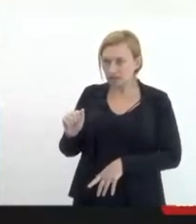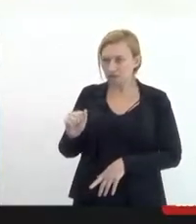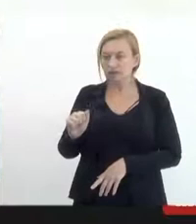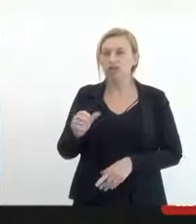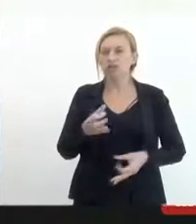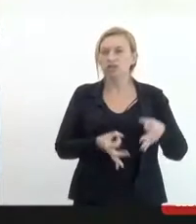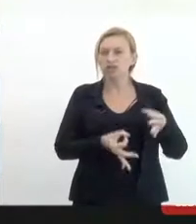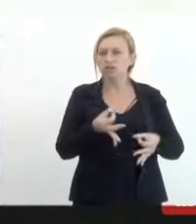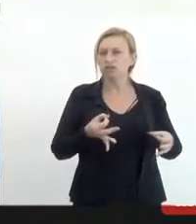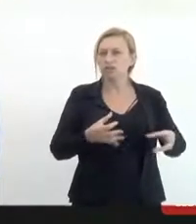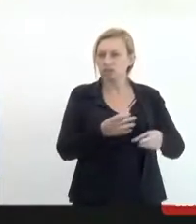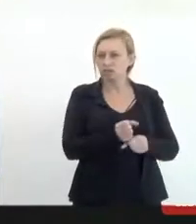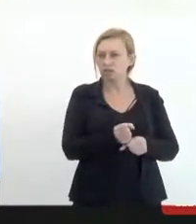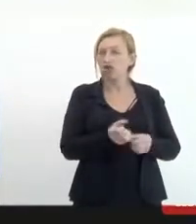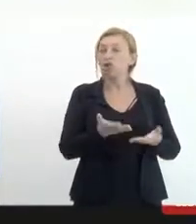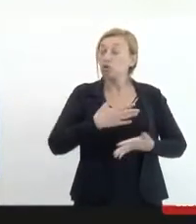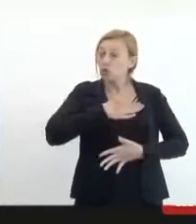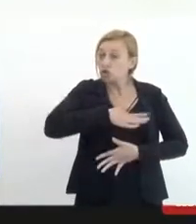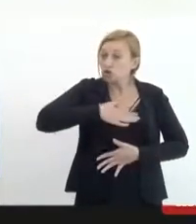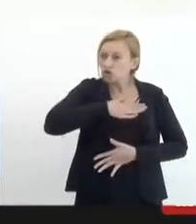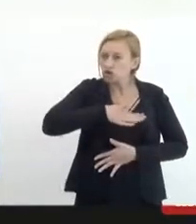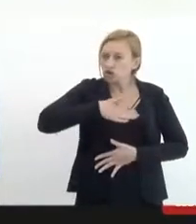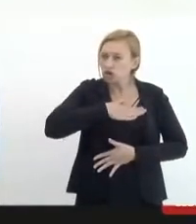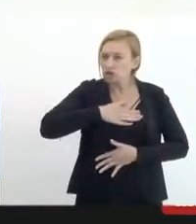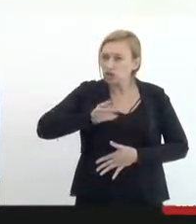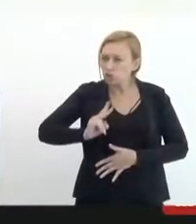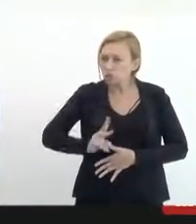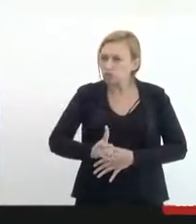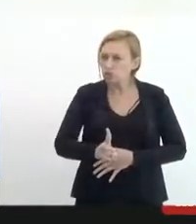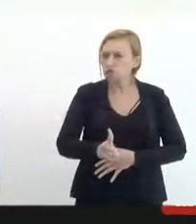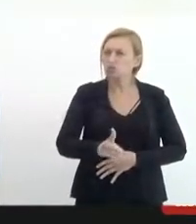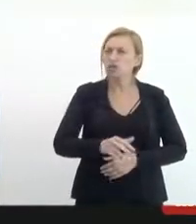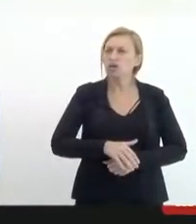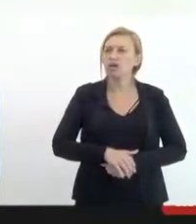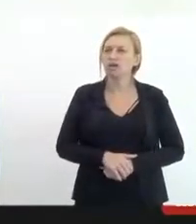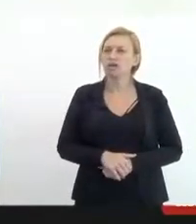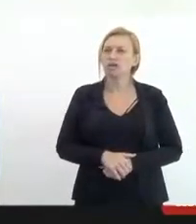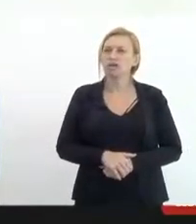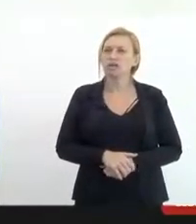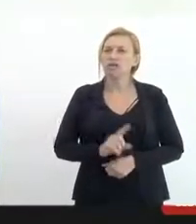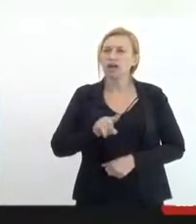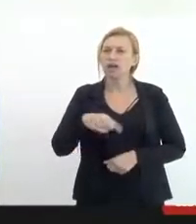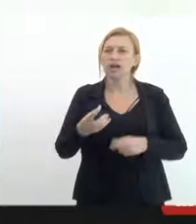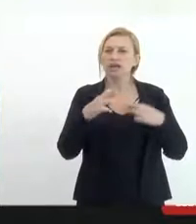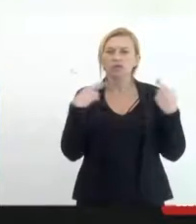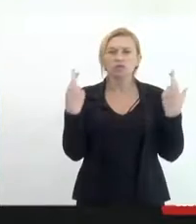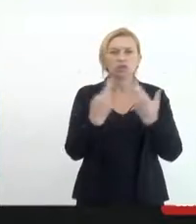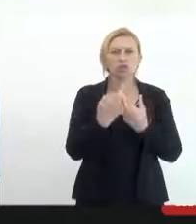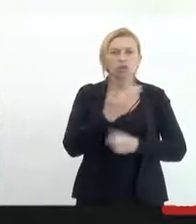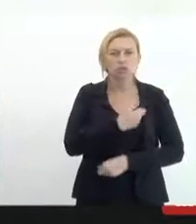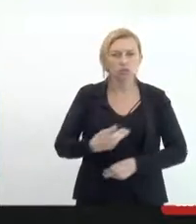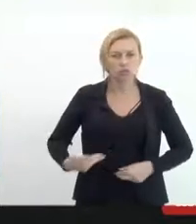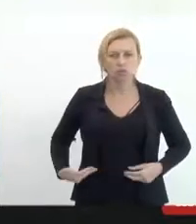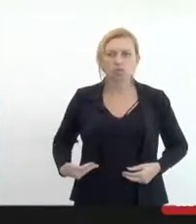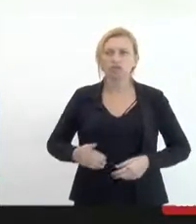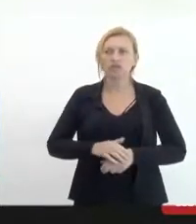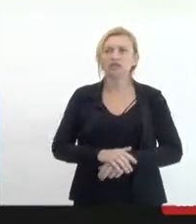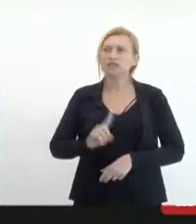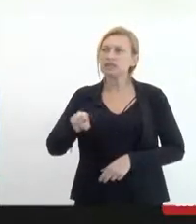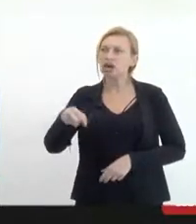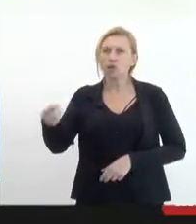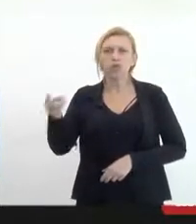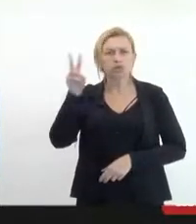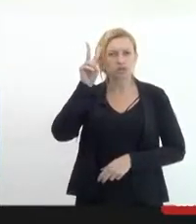Tribunal, eu gostaria de dar continuidade a essa audiência pública na